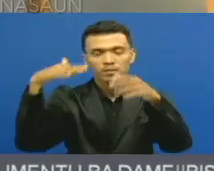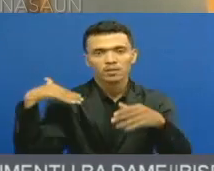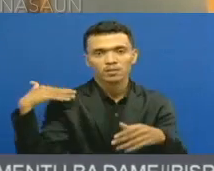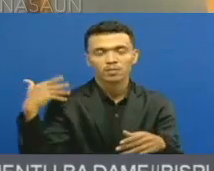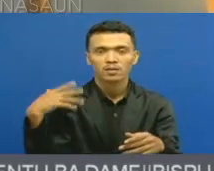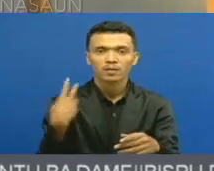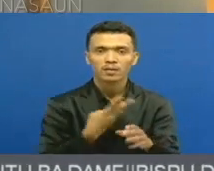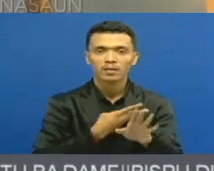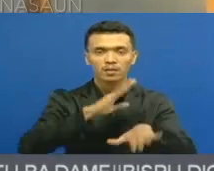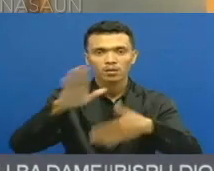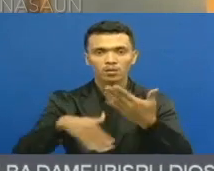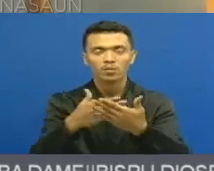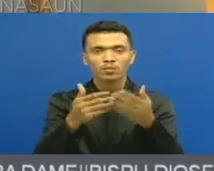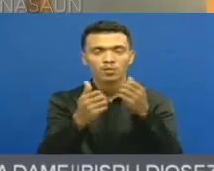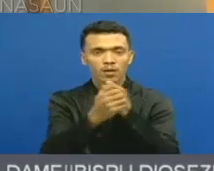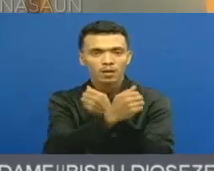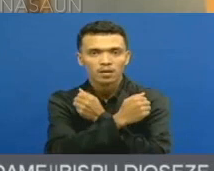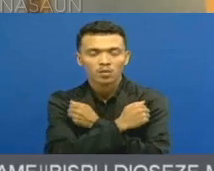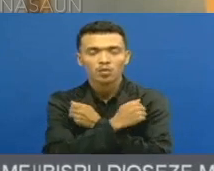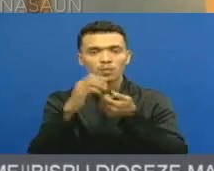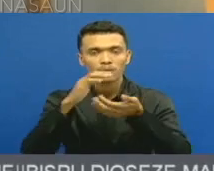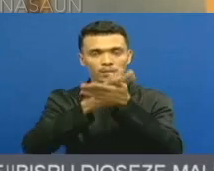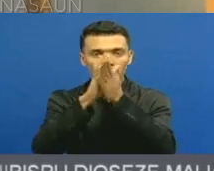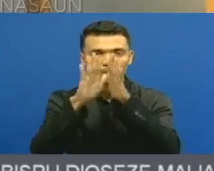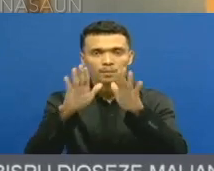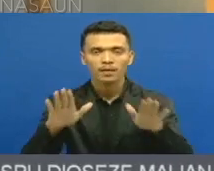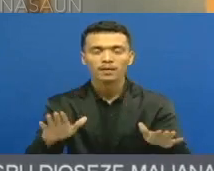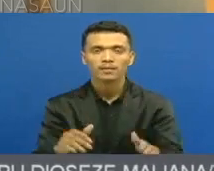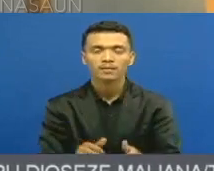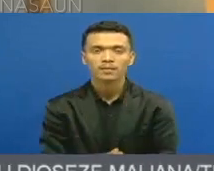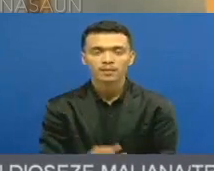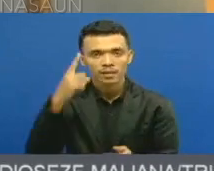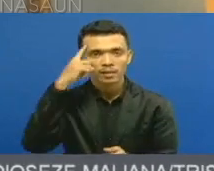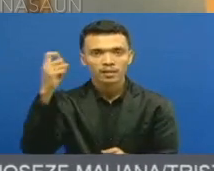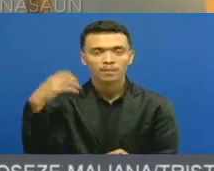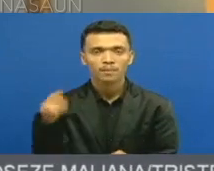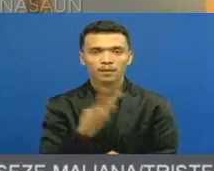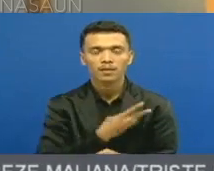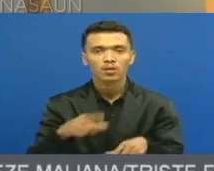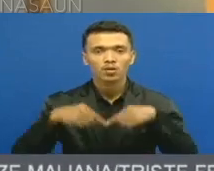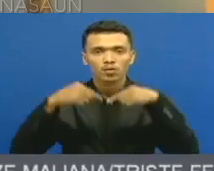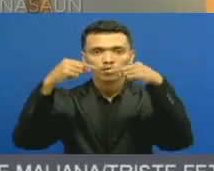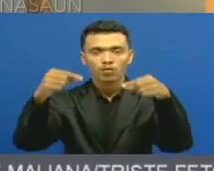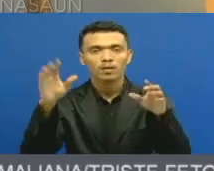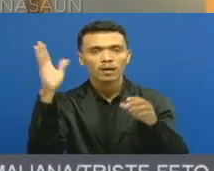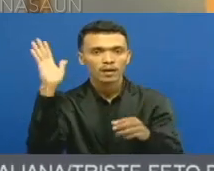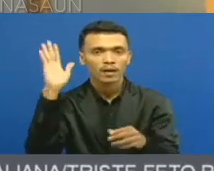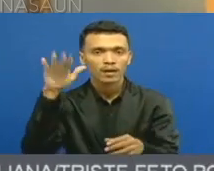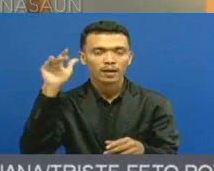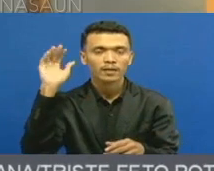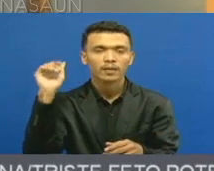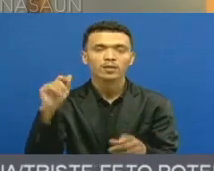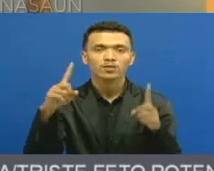rotu hadomi buati de neve nara paz. Tama ita votiana adeus ba violência. Agora ita cara